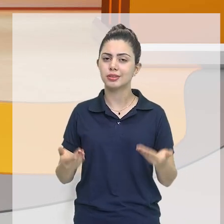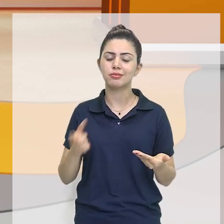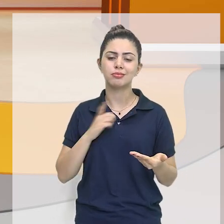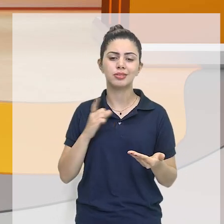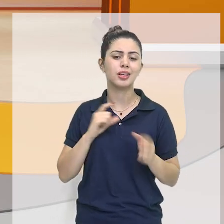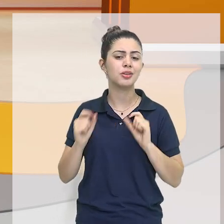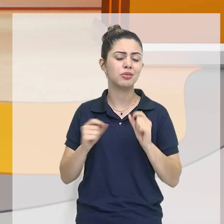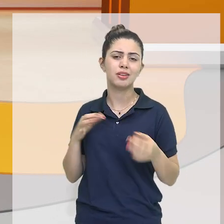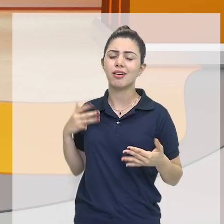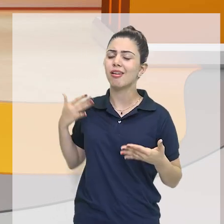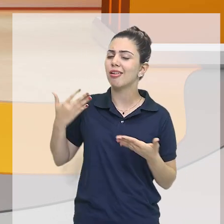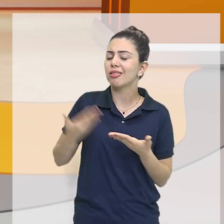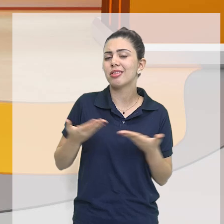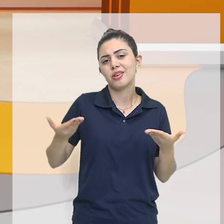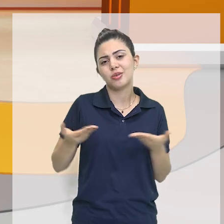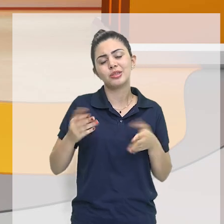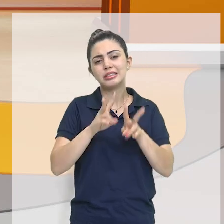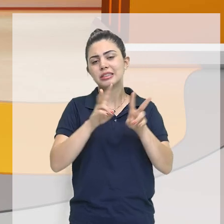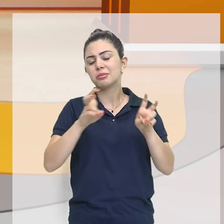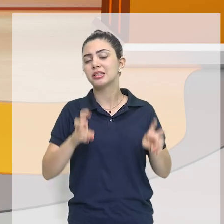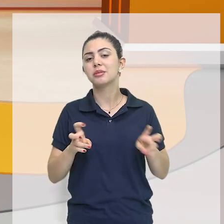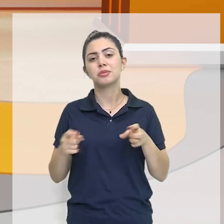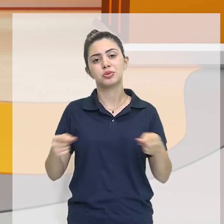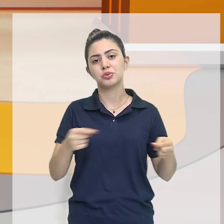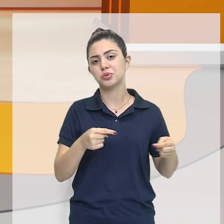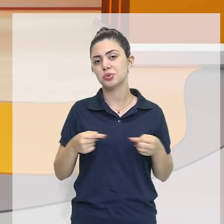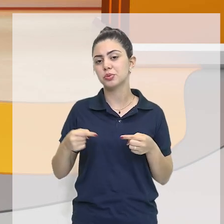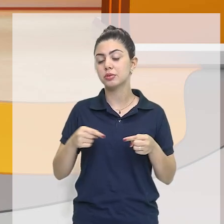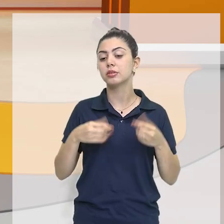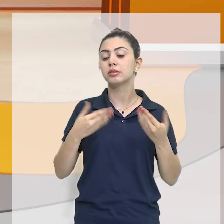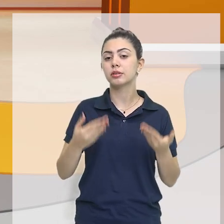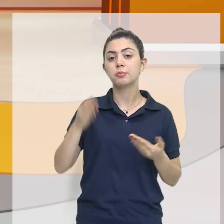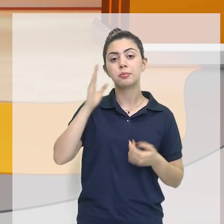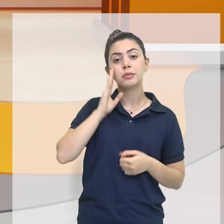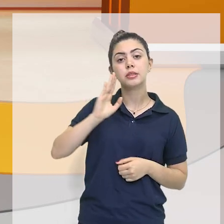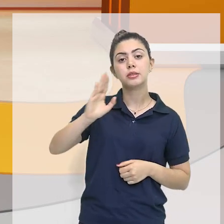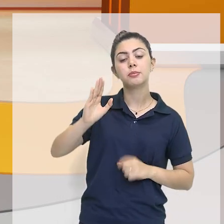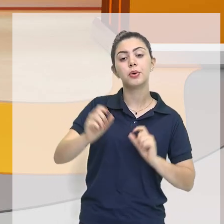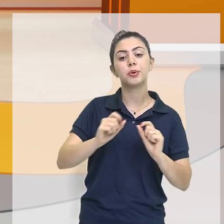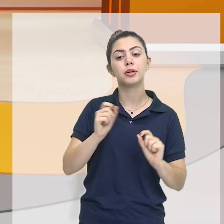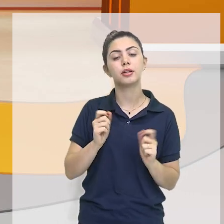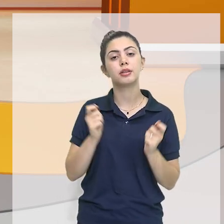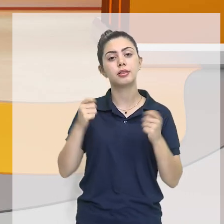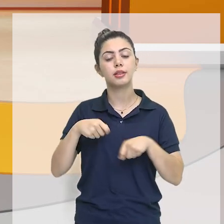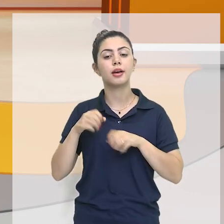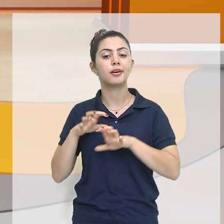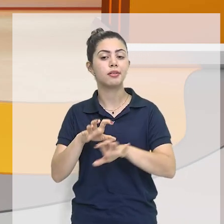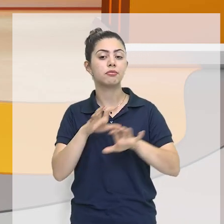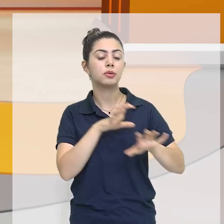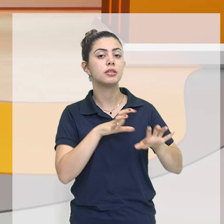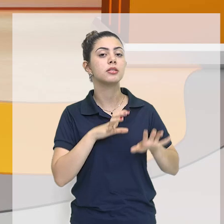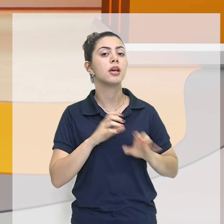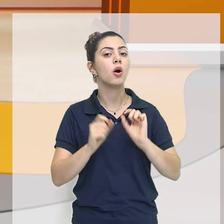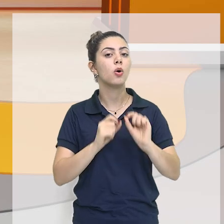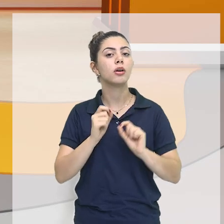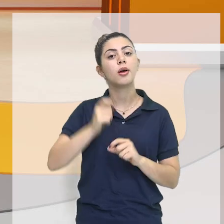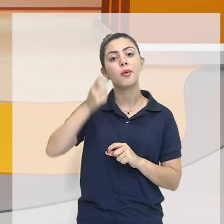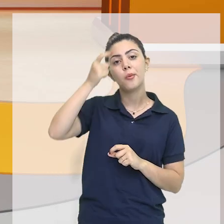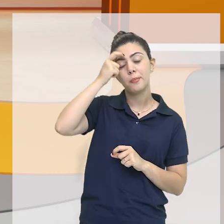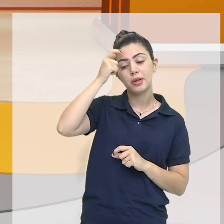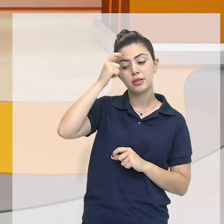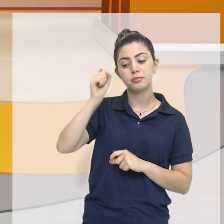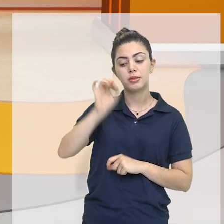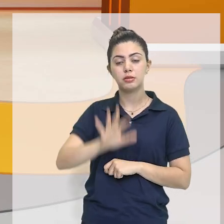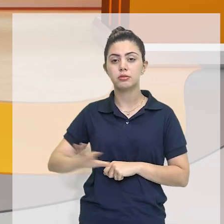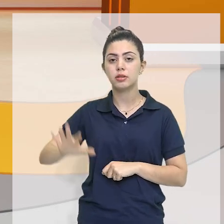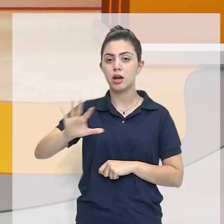perpetuar-se até os dias atuais e que vão principalmente moldar o pensamento